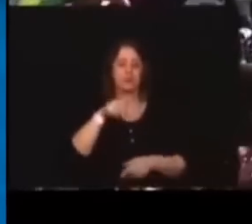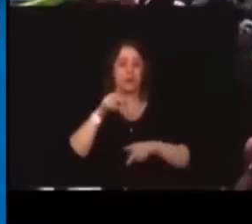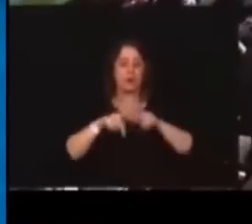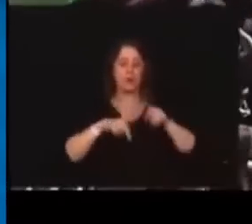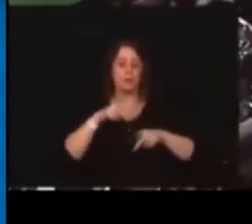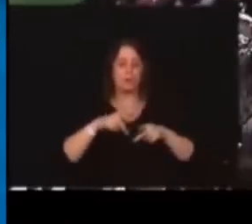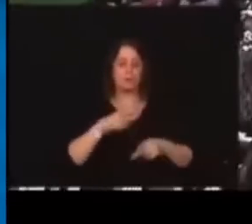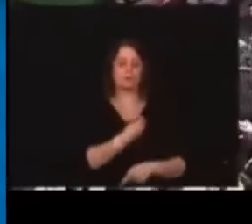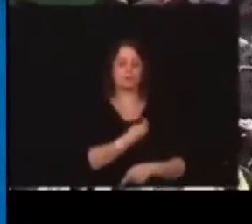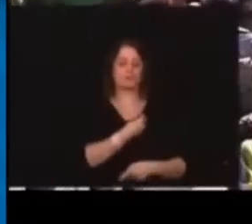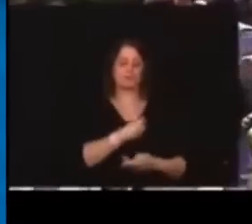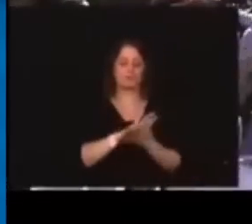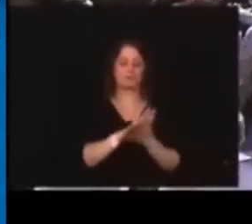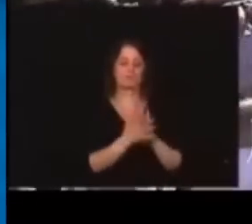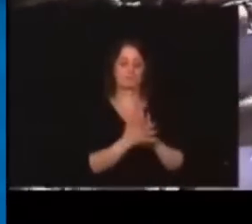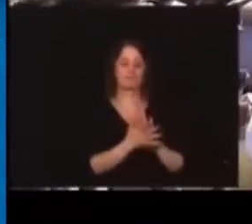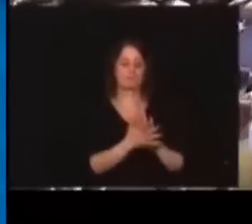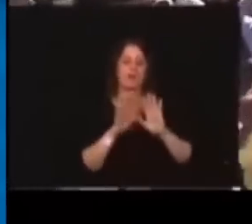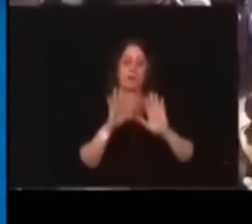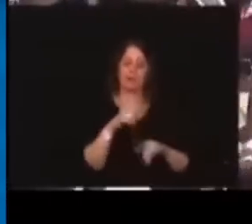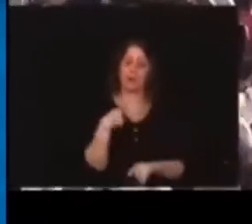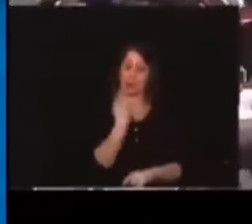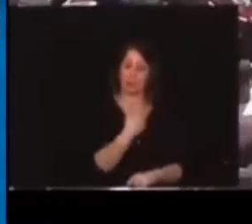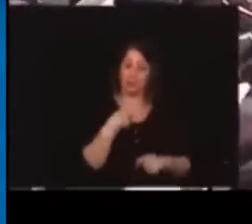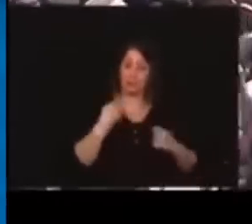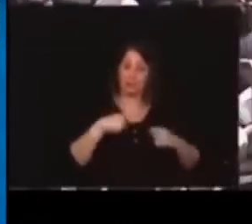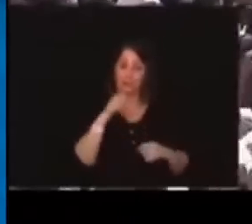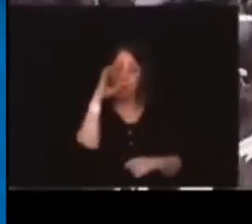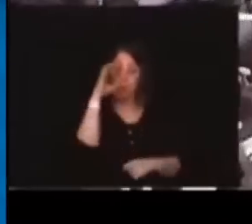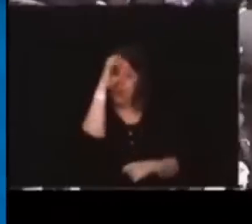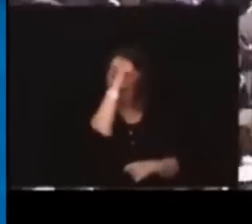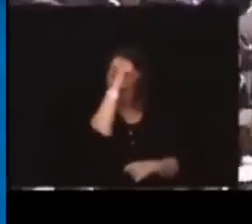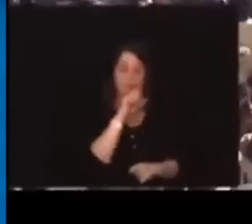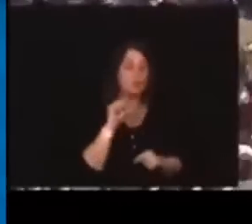Vamos aprender com o erro dos outros.